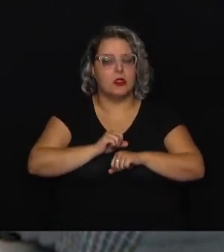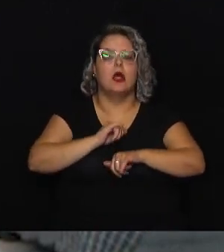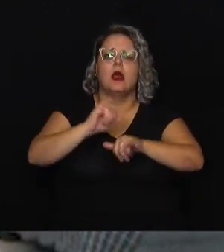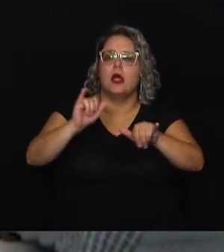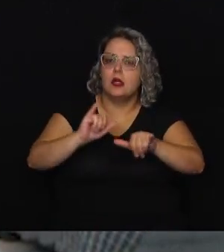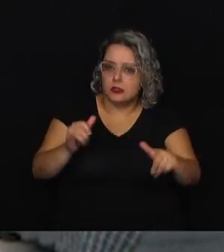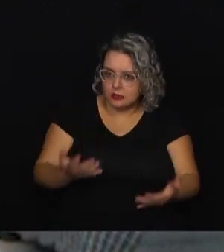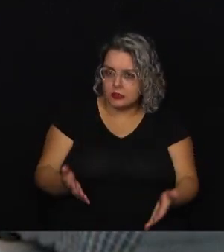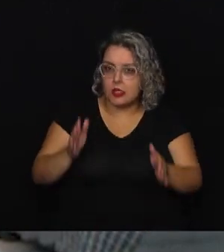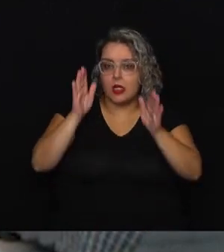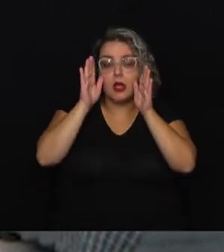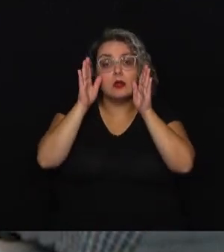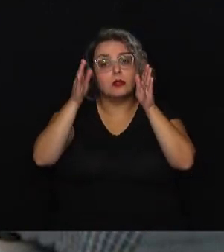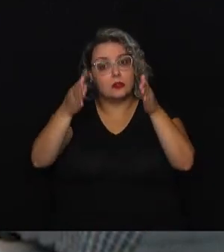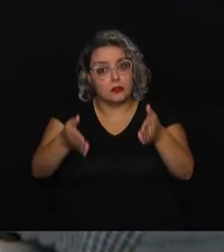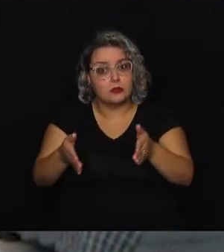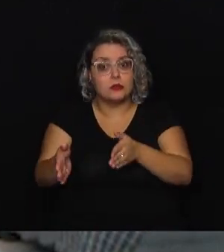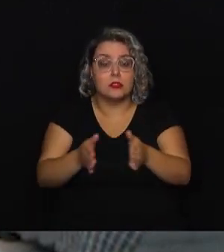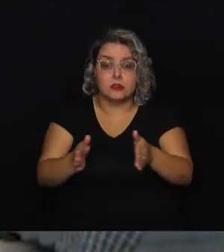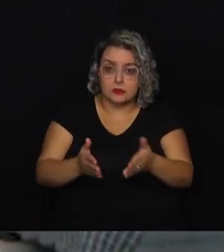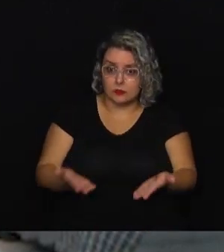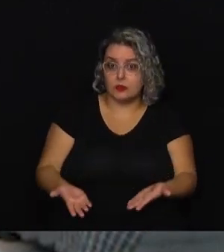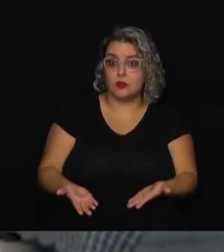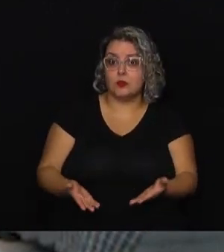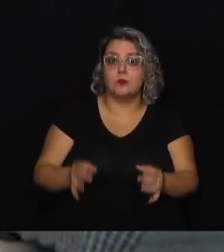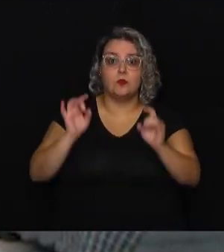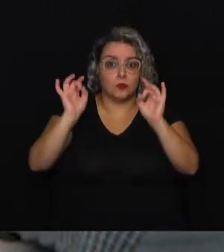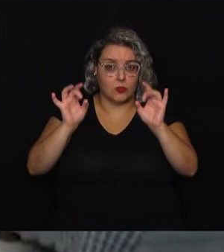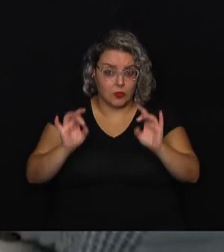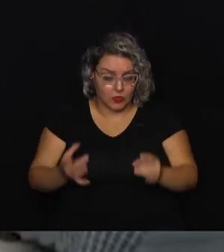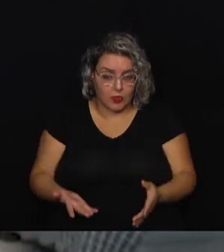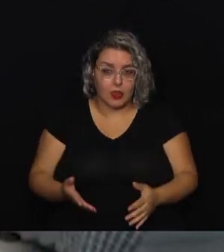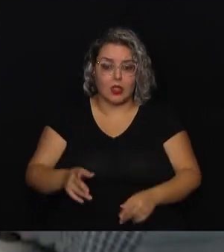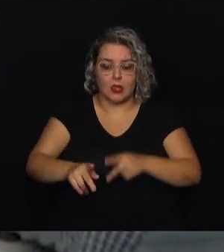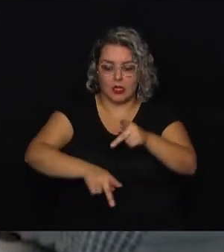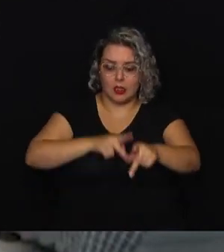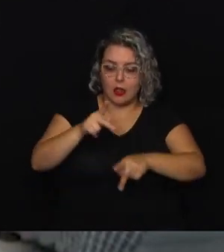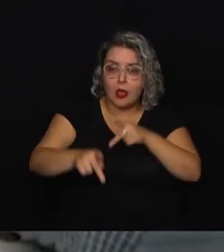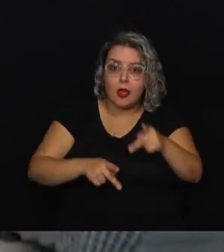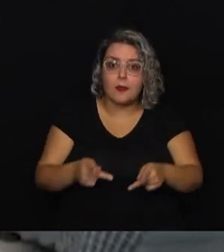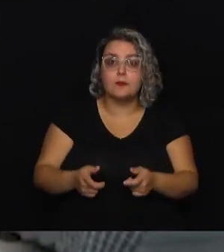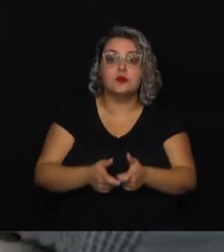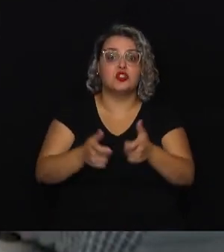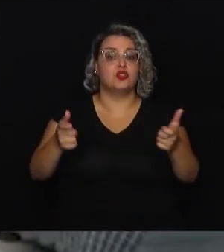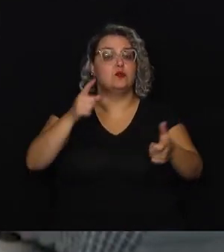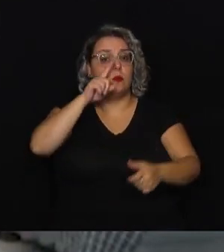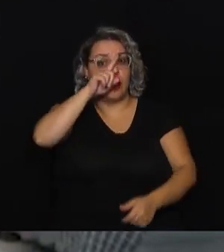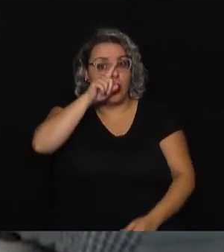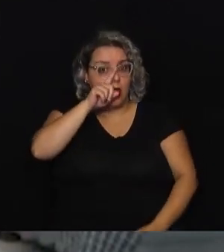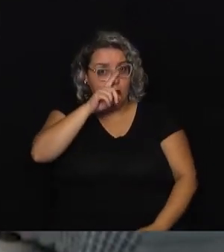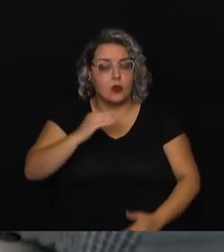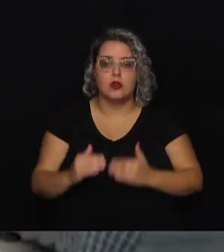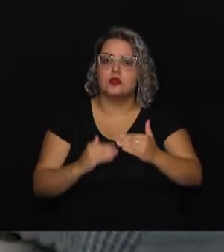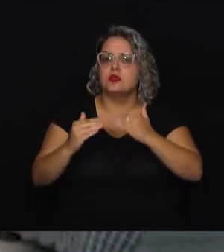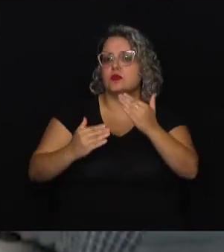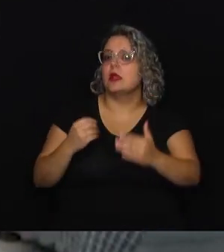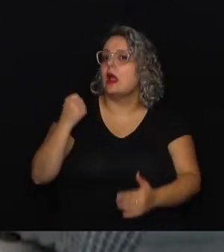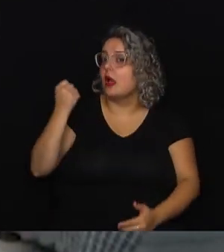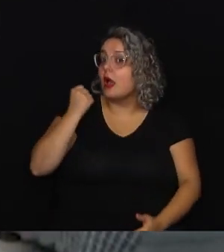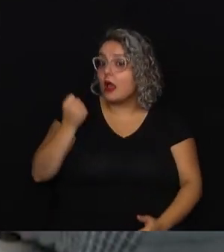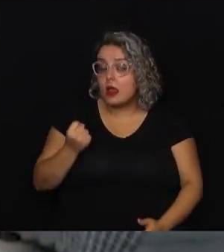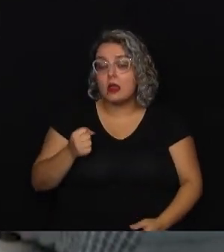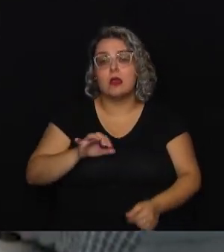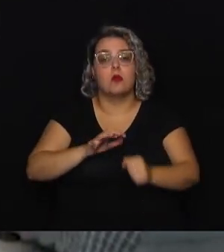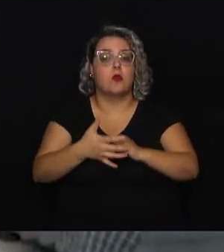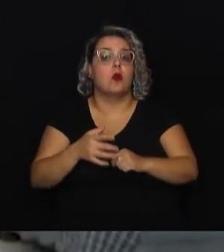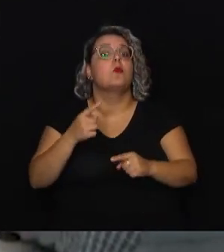está focada, né, nesse momento, especificamente na população de maior risco, né, de desenvolver caso grave de Covid. Por